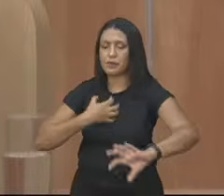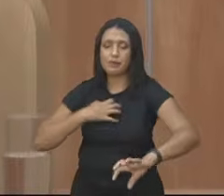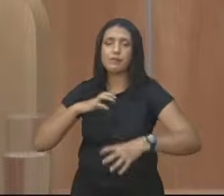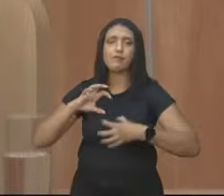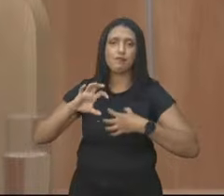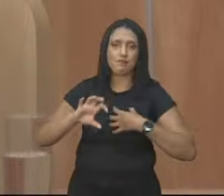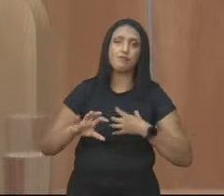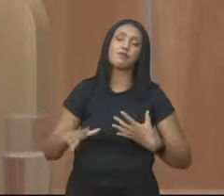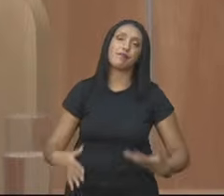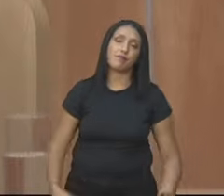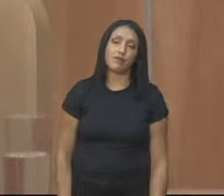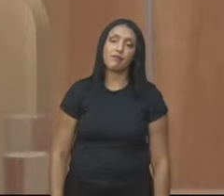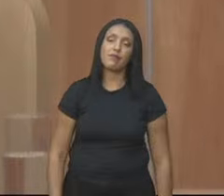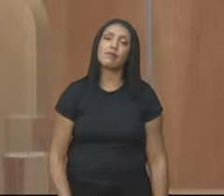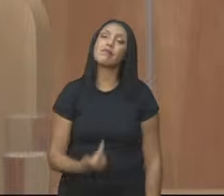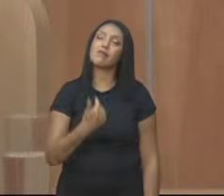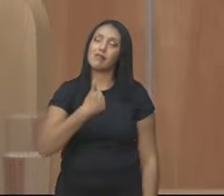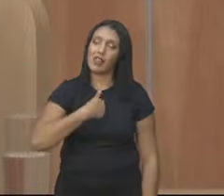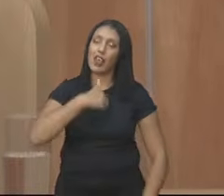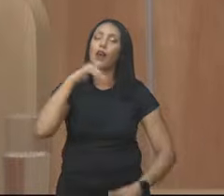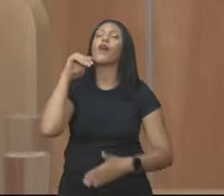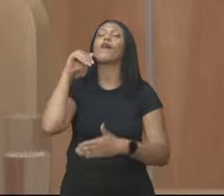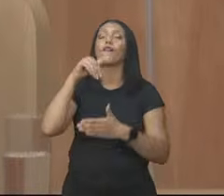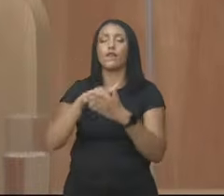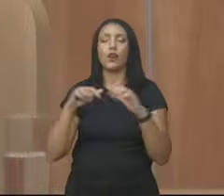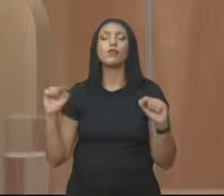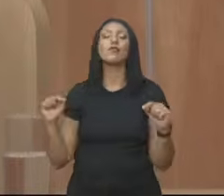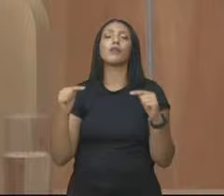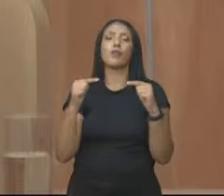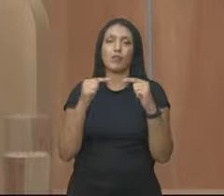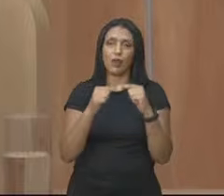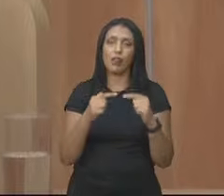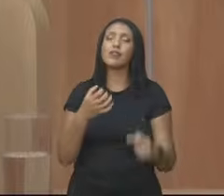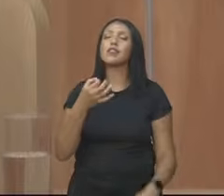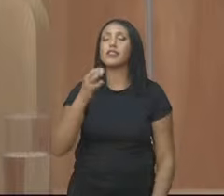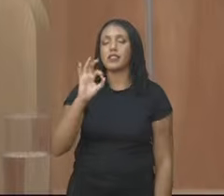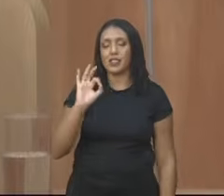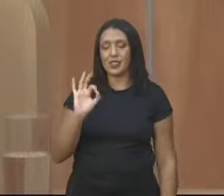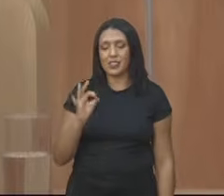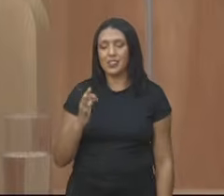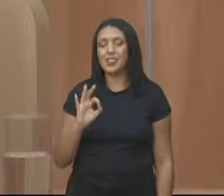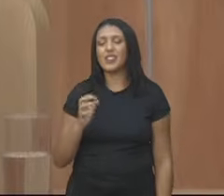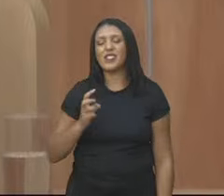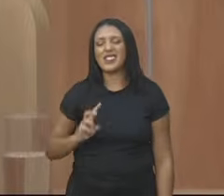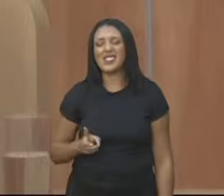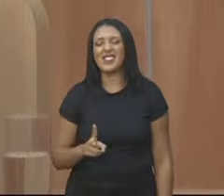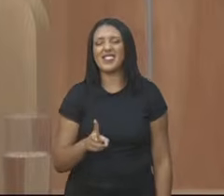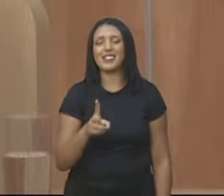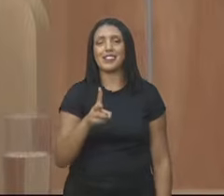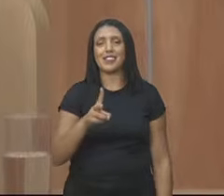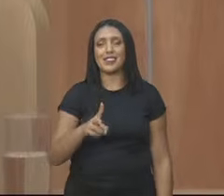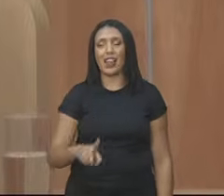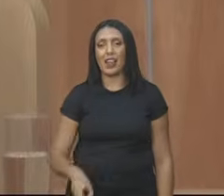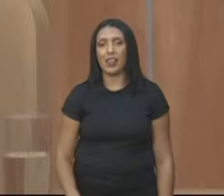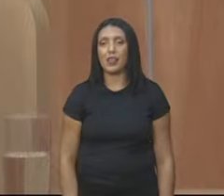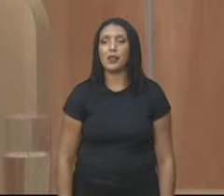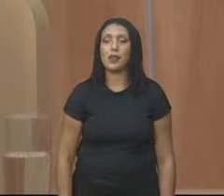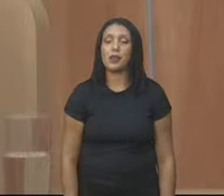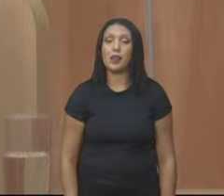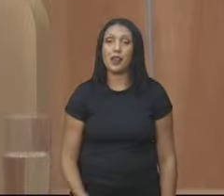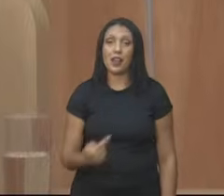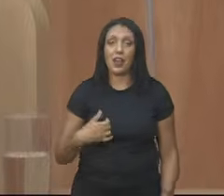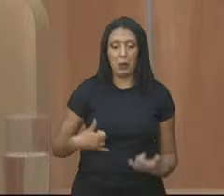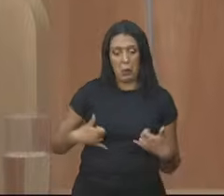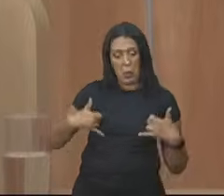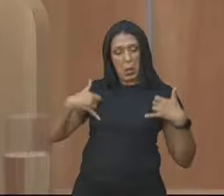conhece a minha história, nós vai muito de encontro. Você sempre, eu falo que aqui eu não tenho ego, o que tem que ser dito, tem que ser dito. Você sempre lutou por